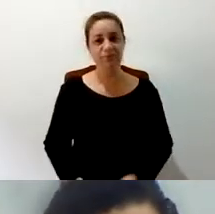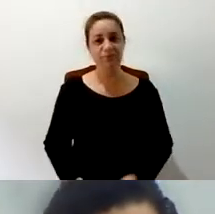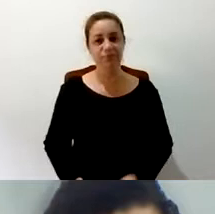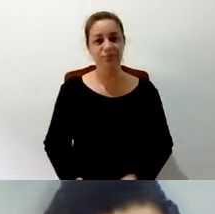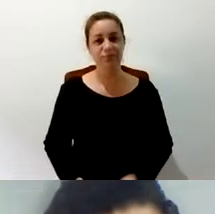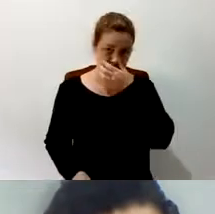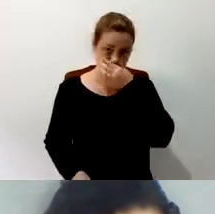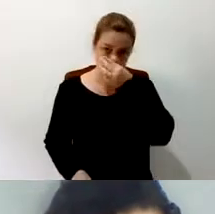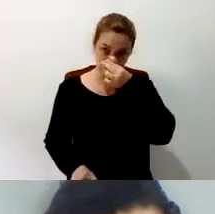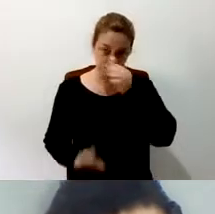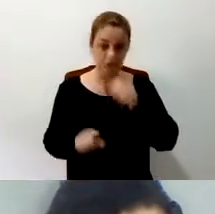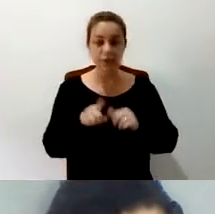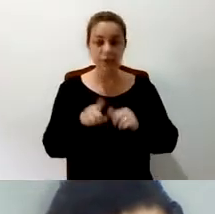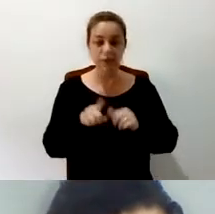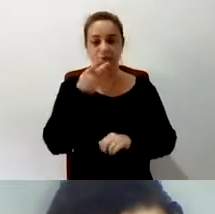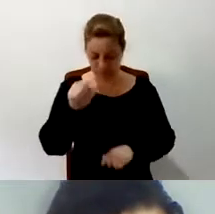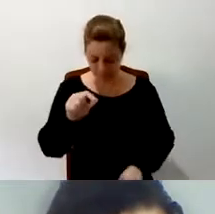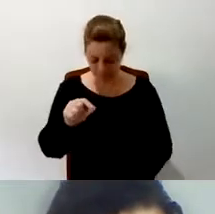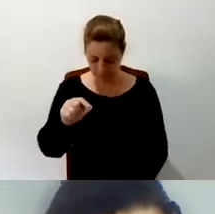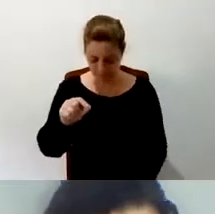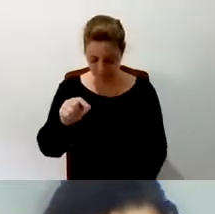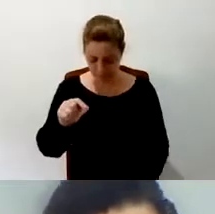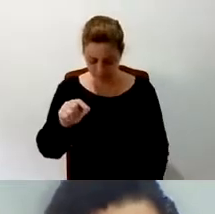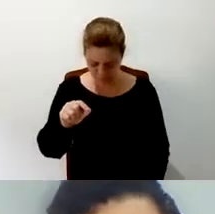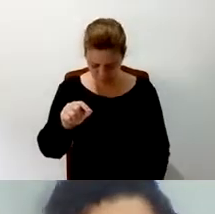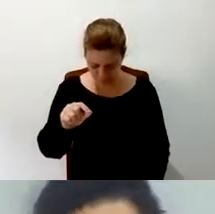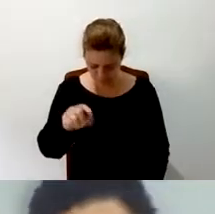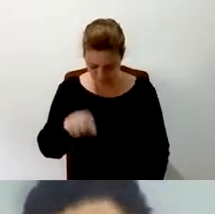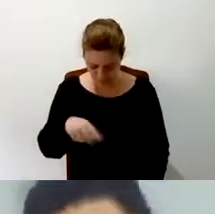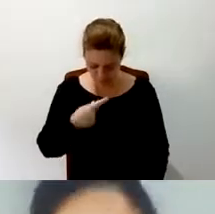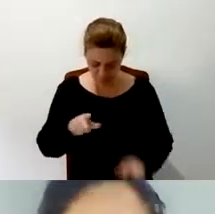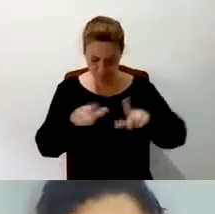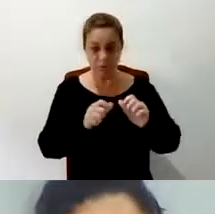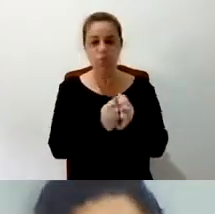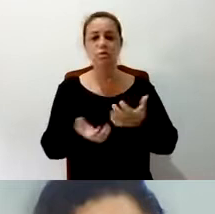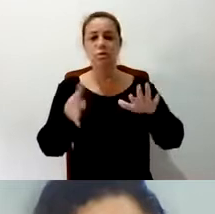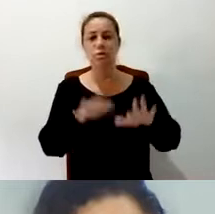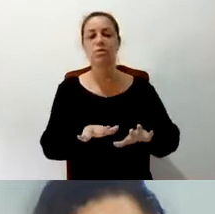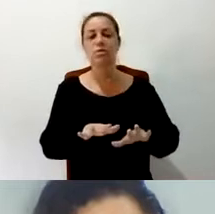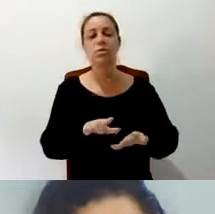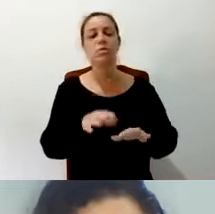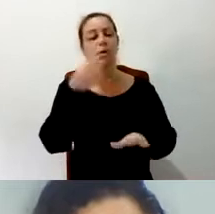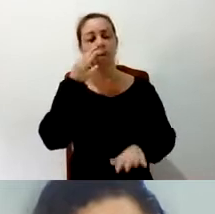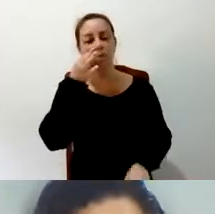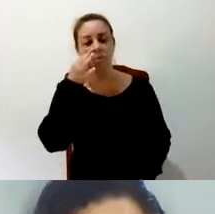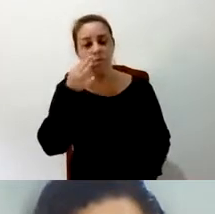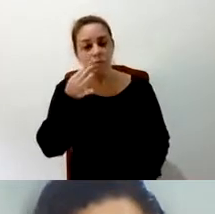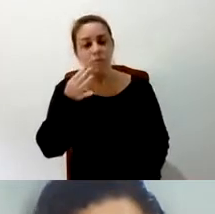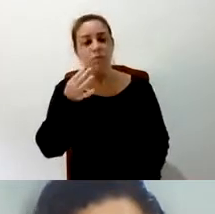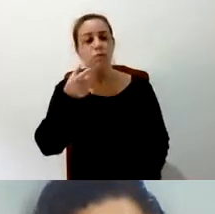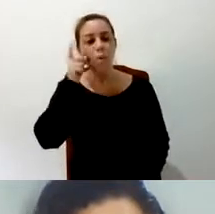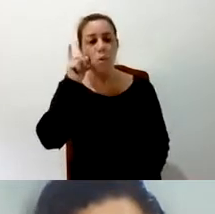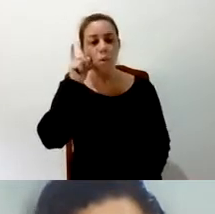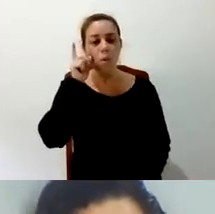aí da questão, né? Que você está trabalhando com essa parte da inclusão. Não sei se você assistiu ontem a apresentação